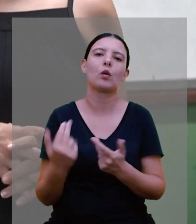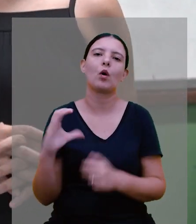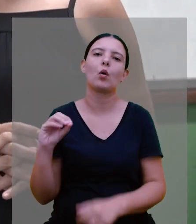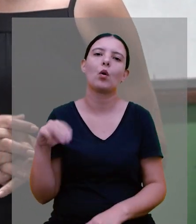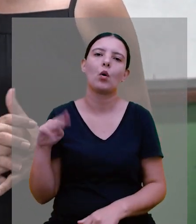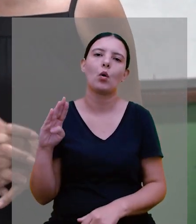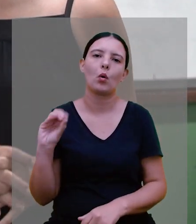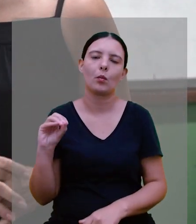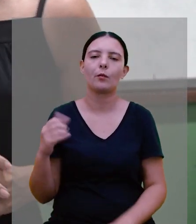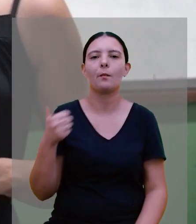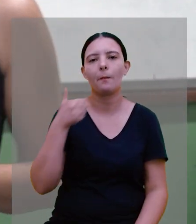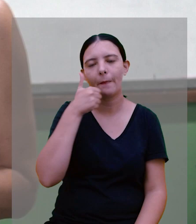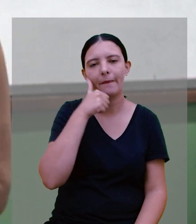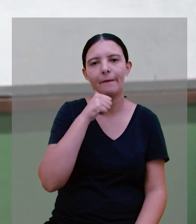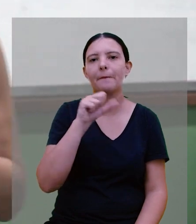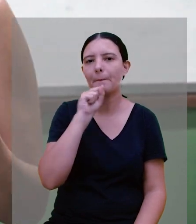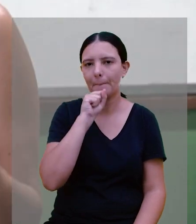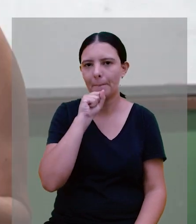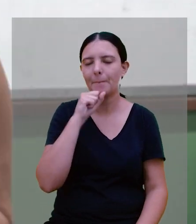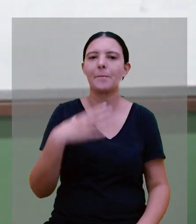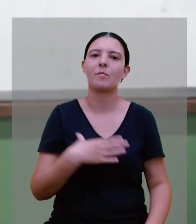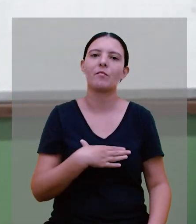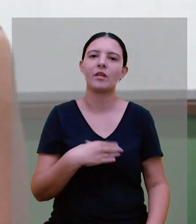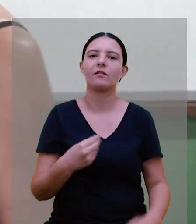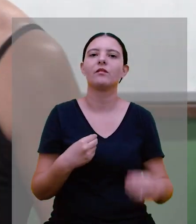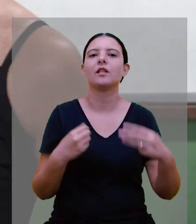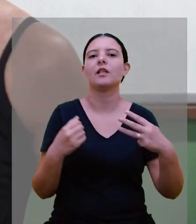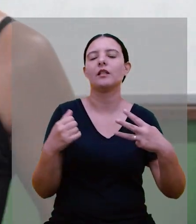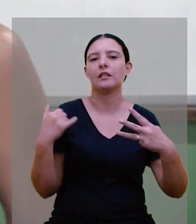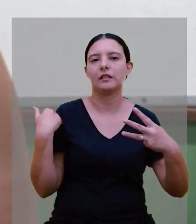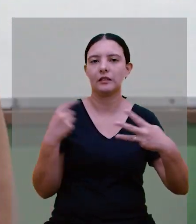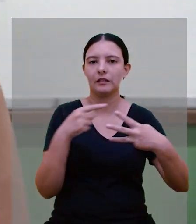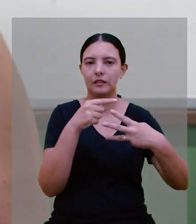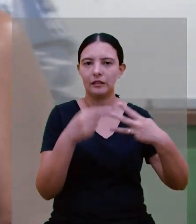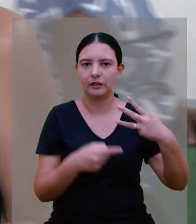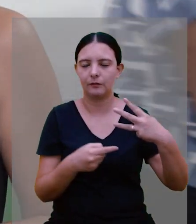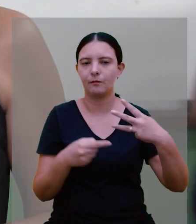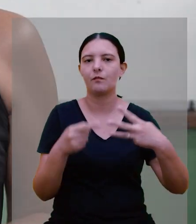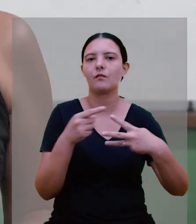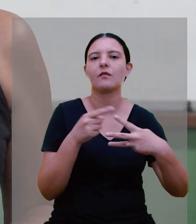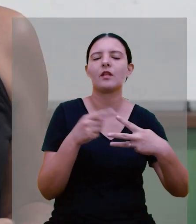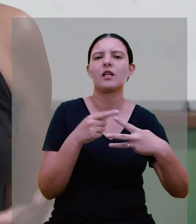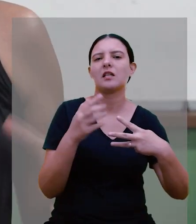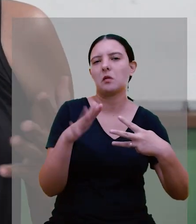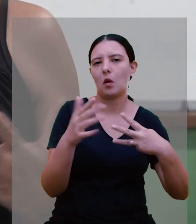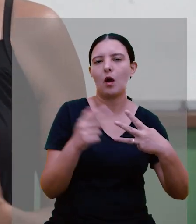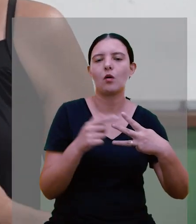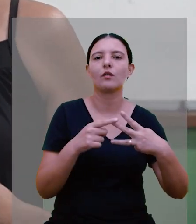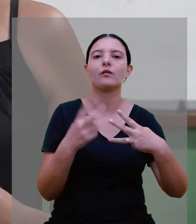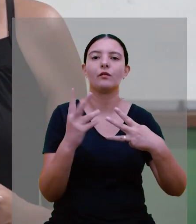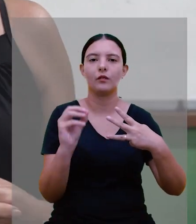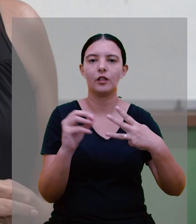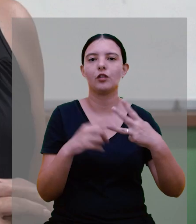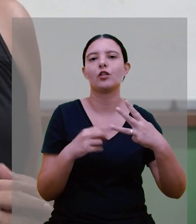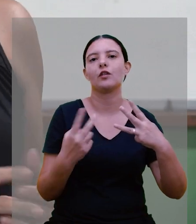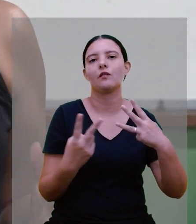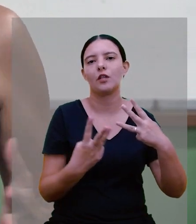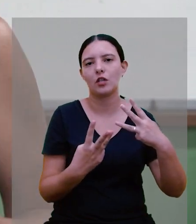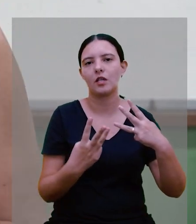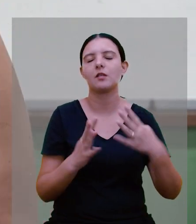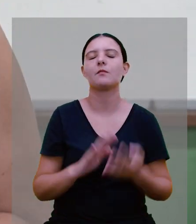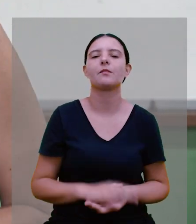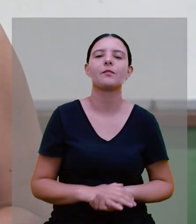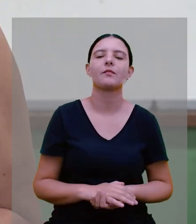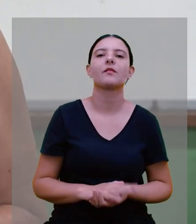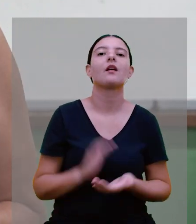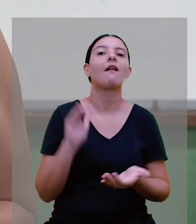Eu sou mãe de 3 filhos, a minha caçula tem mais ou menos a idade de vocês. Tenho mais um de 20, mais uma de 23.